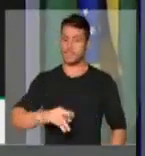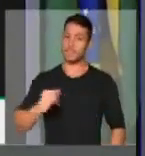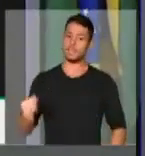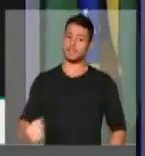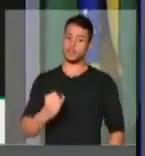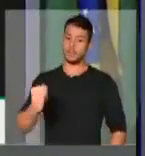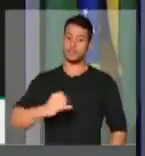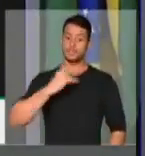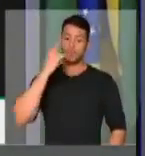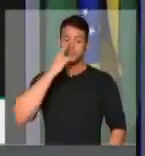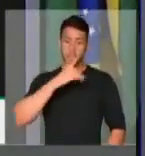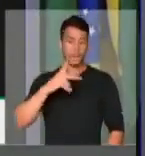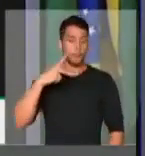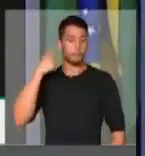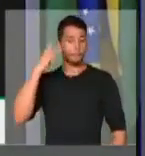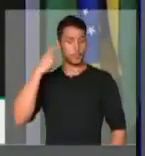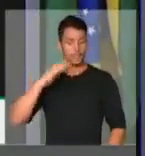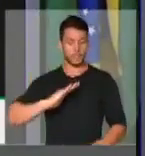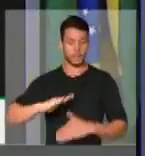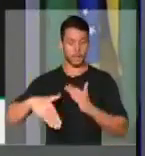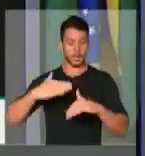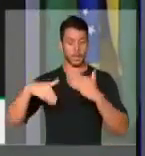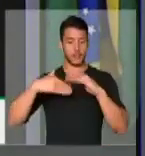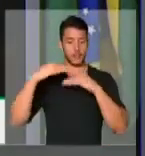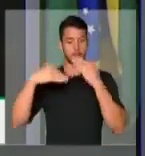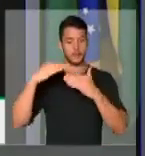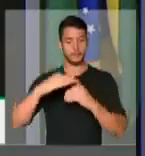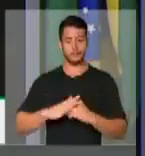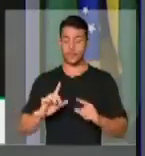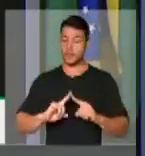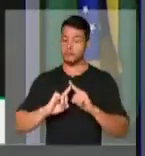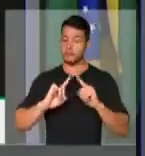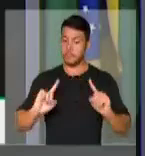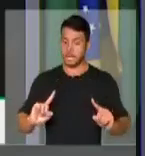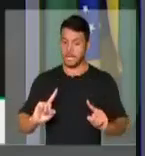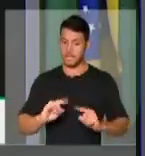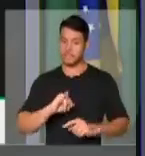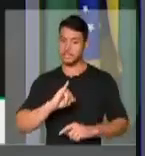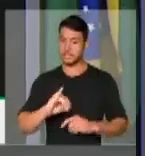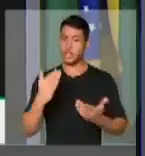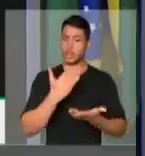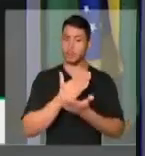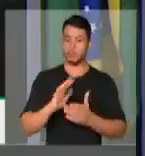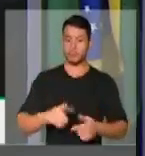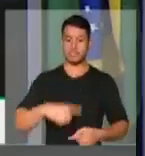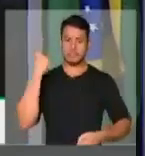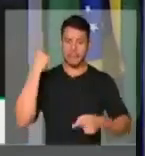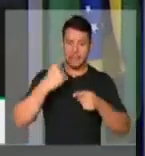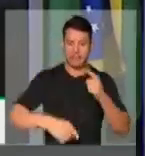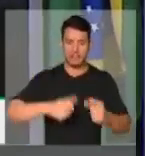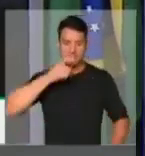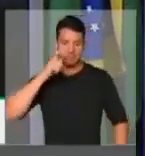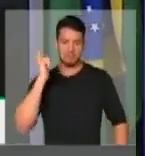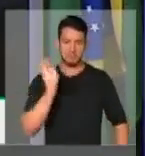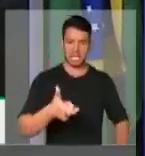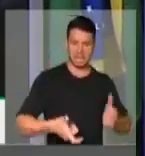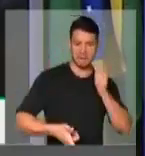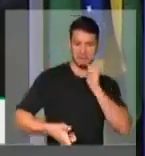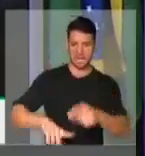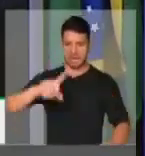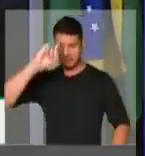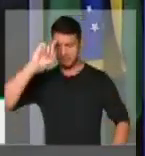boa evolução da política. Já a troca de insultos, os extremismos, os